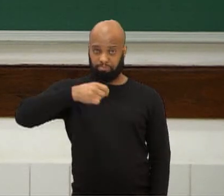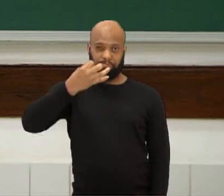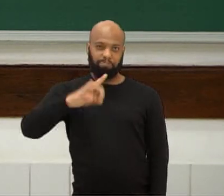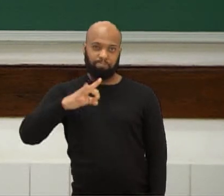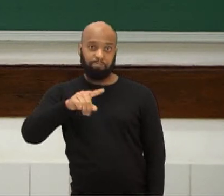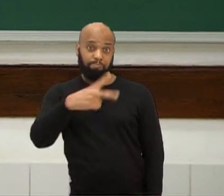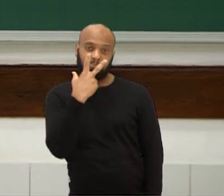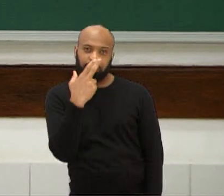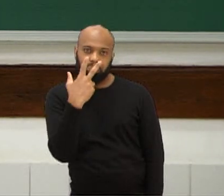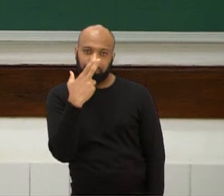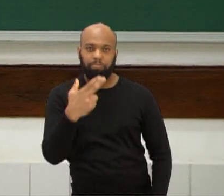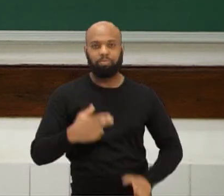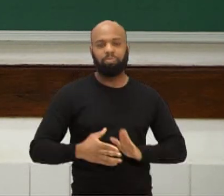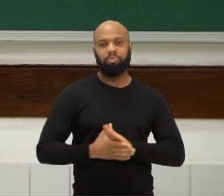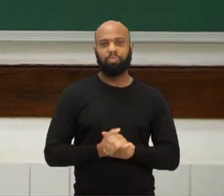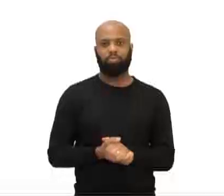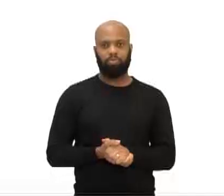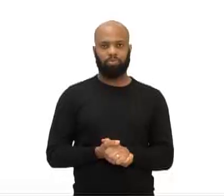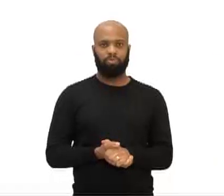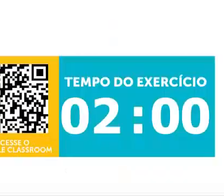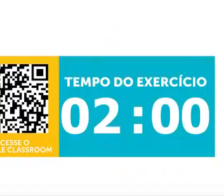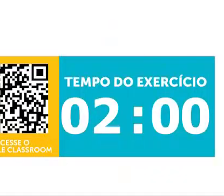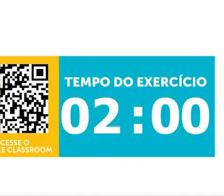vocês acreditam e nós já voltamos.